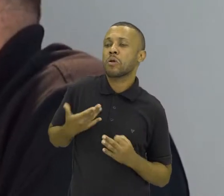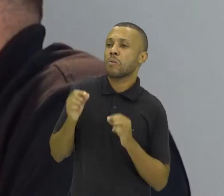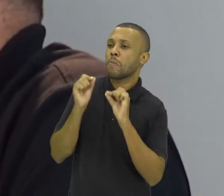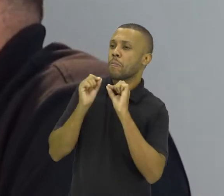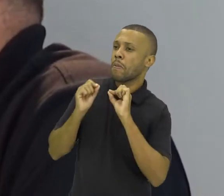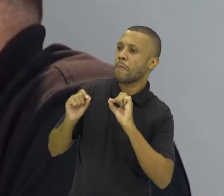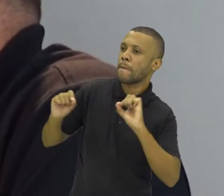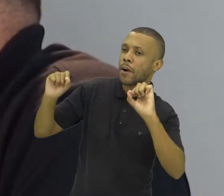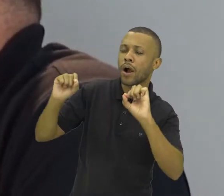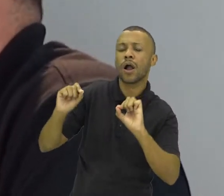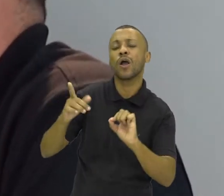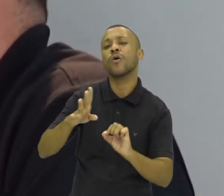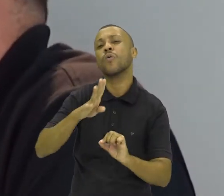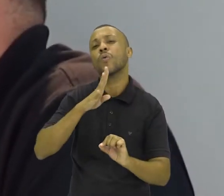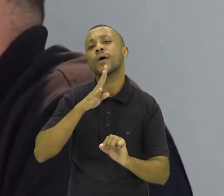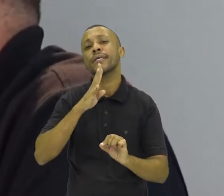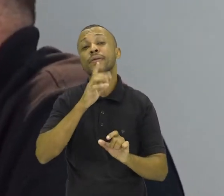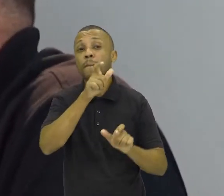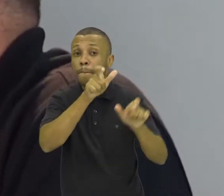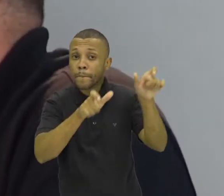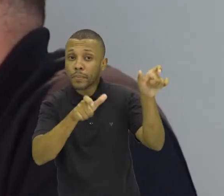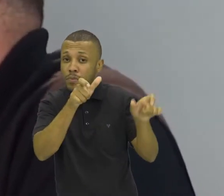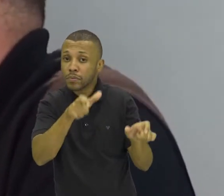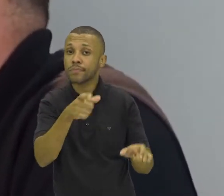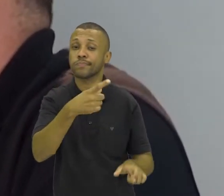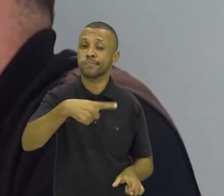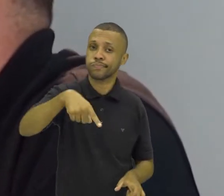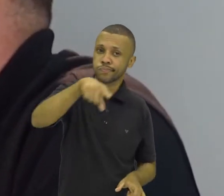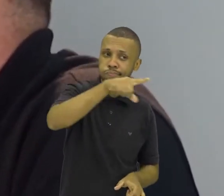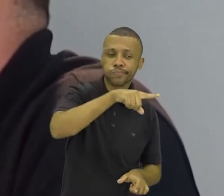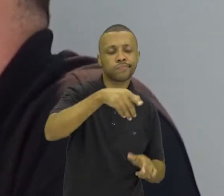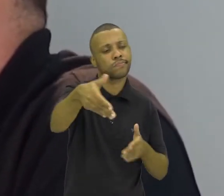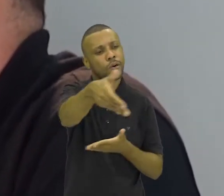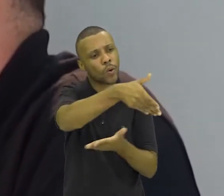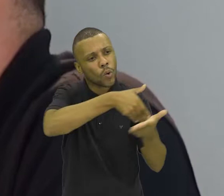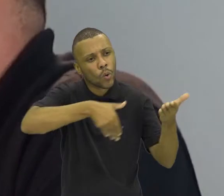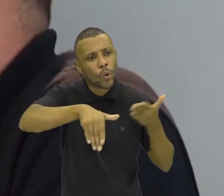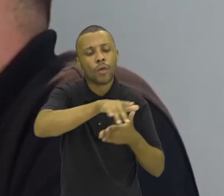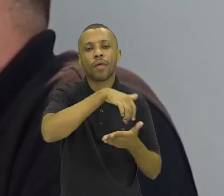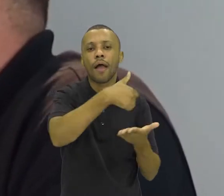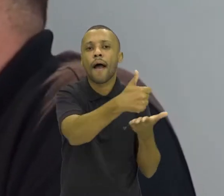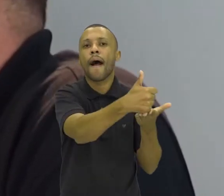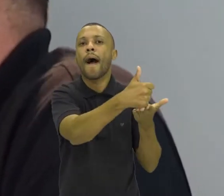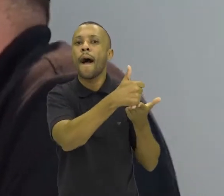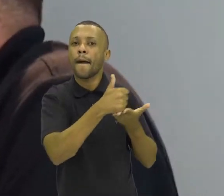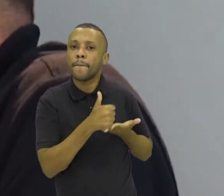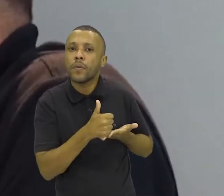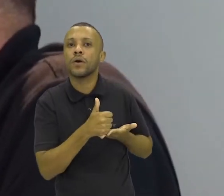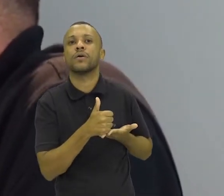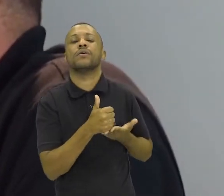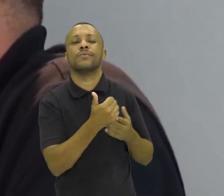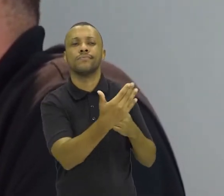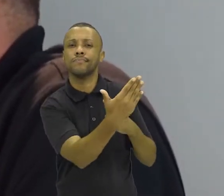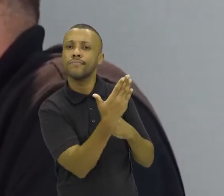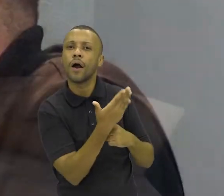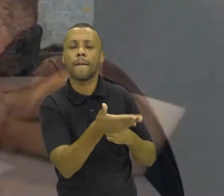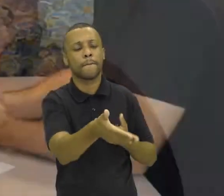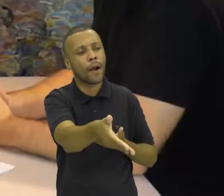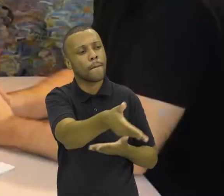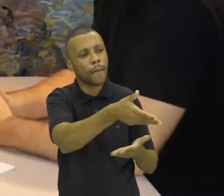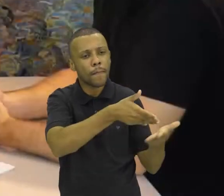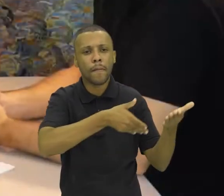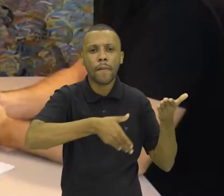eu não conhecia ninguém na cadeira, não conhecia uma pessoa com deficiência, né? Então você fica meio que, o que eu posso fazer? Eu faço, né? Acabou, você não sabe, a gente